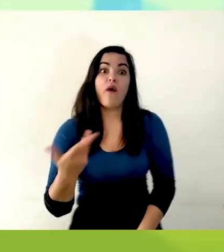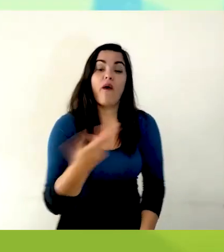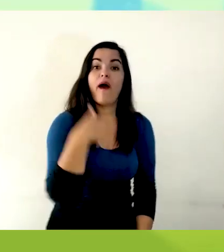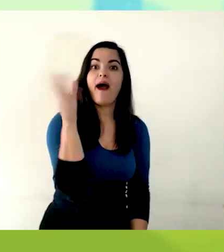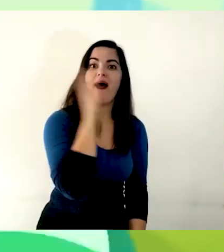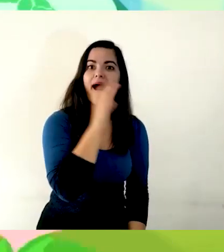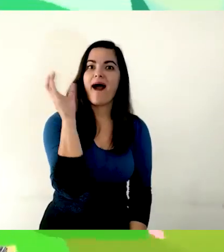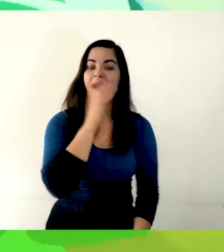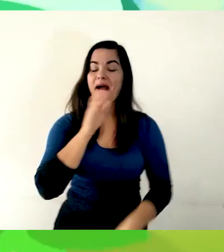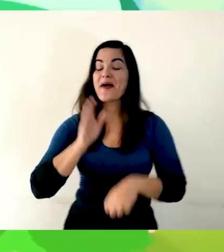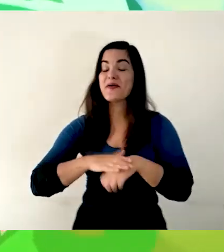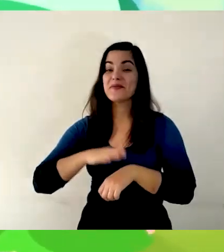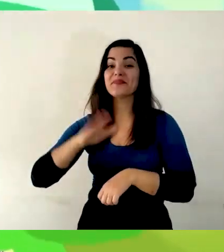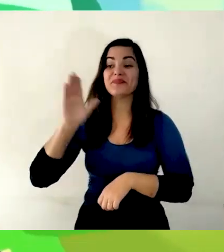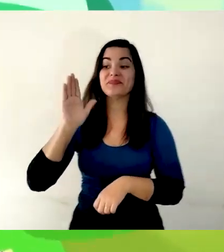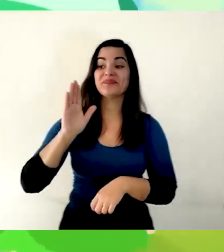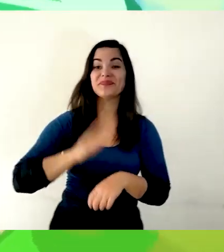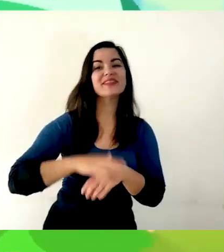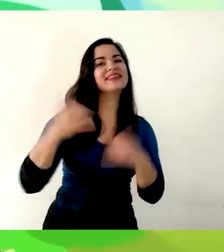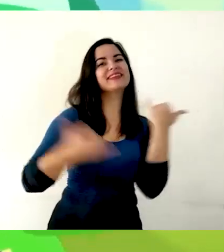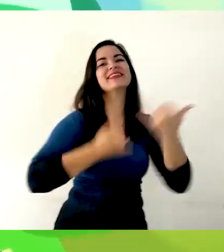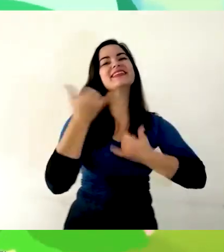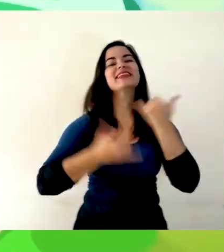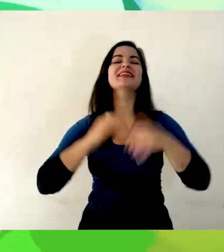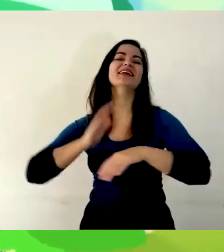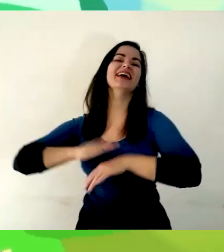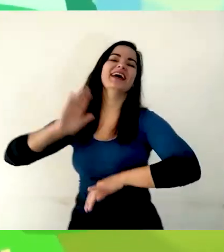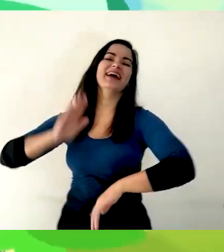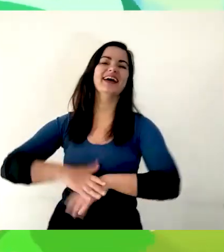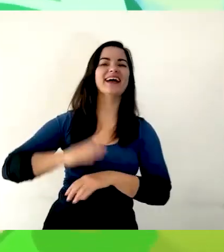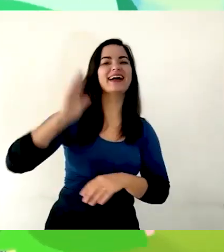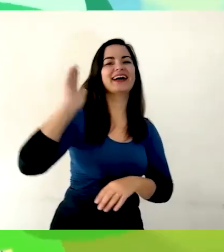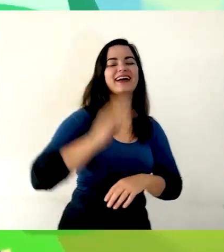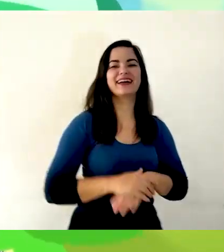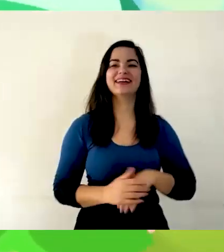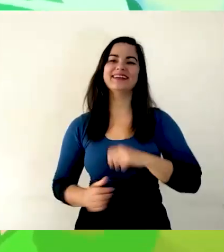Fico bem mais rápido e mais brincalhão.